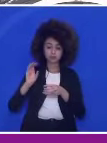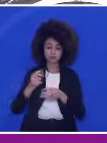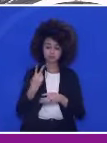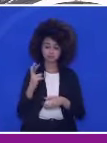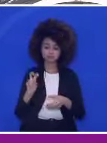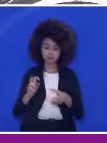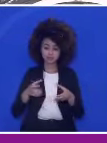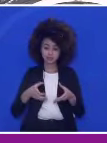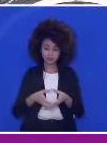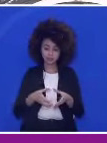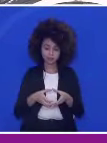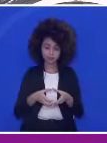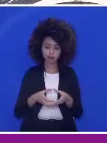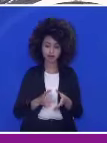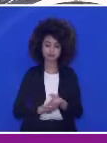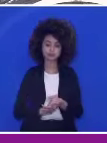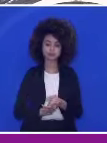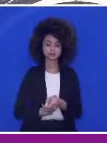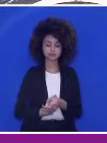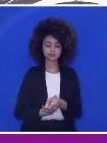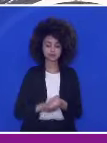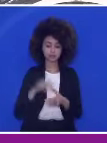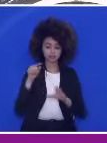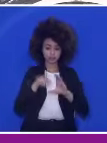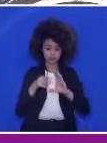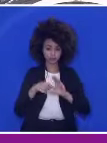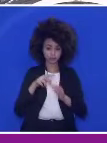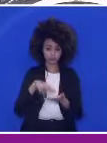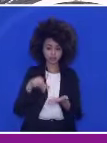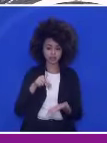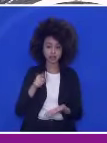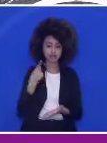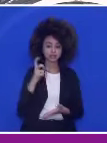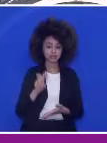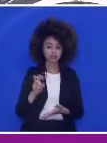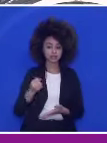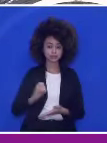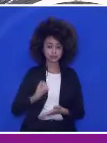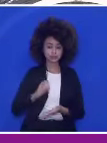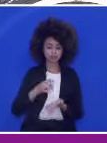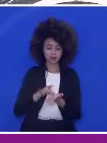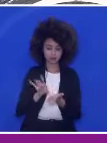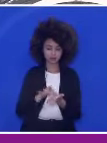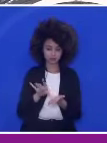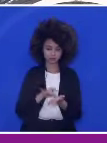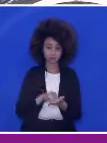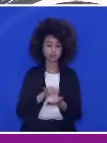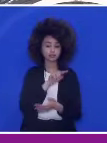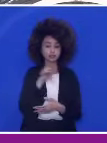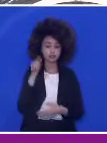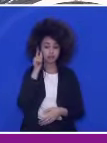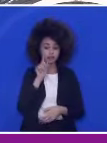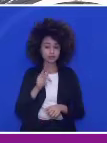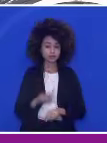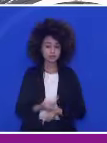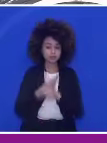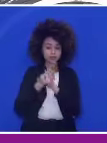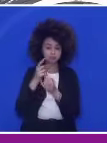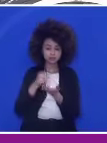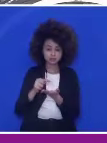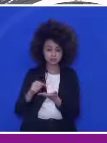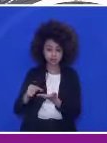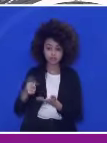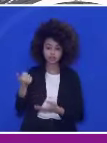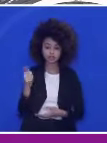25 bolas numeradas de 01 a 25. Deste Globo, vamos sortear os 15 números da Loto Fácil e leva prêmio quem acertar